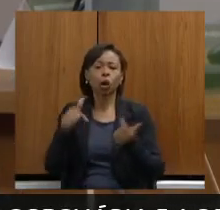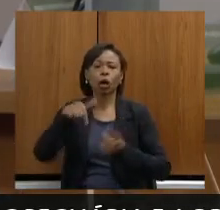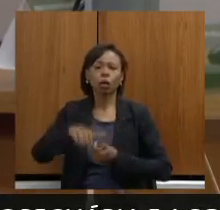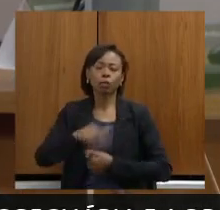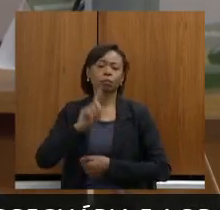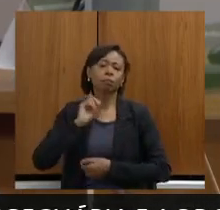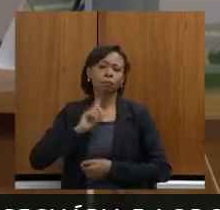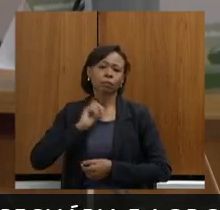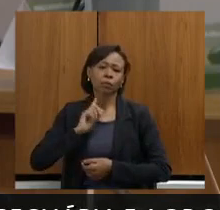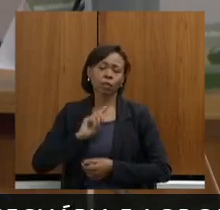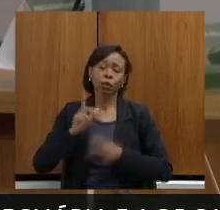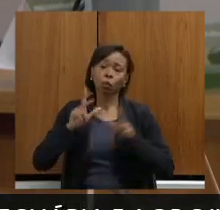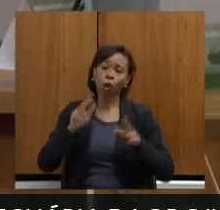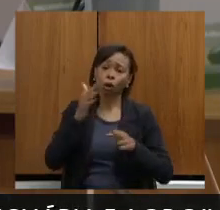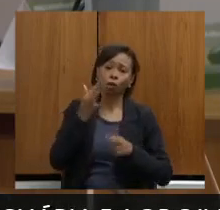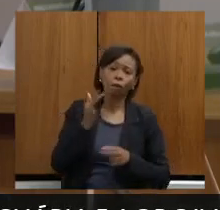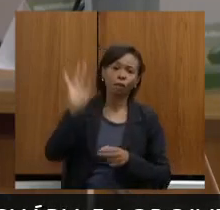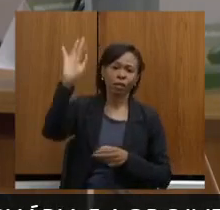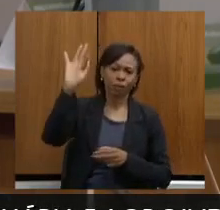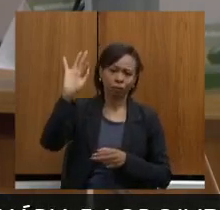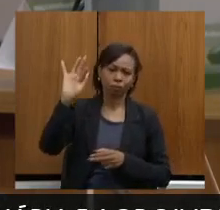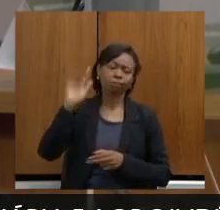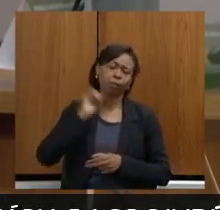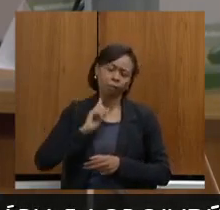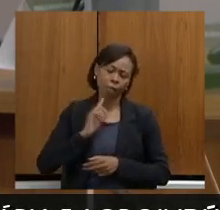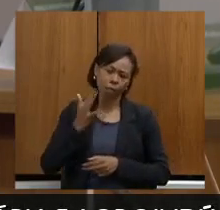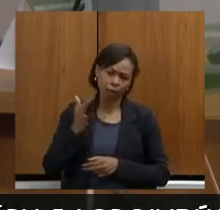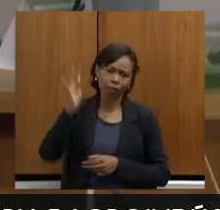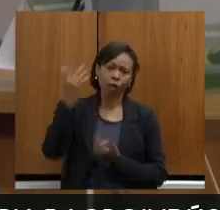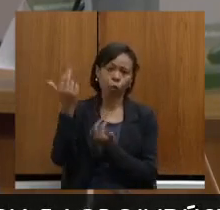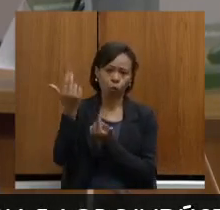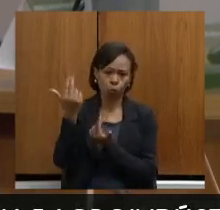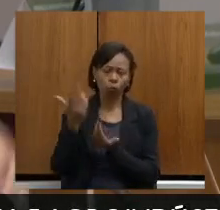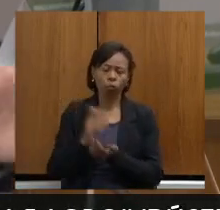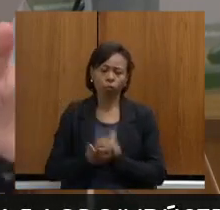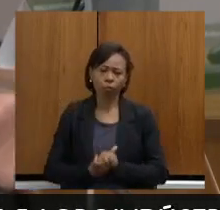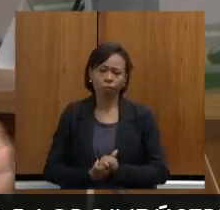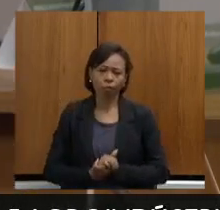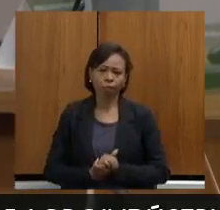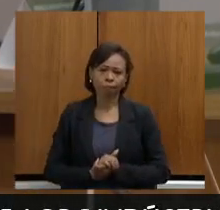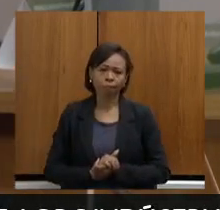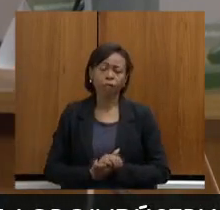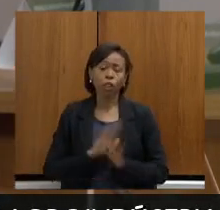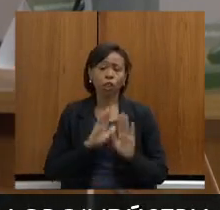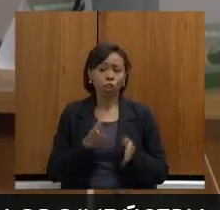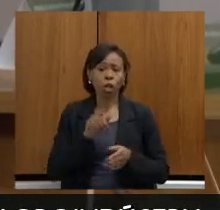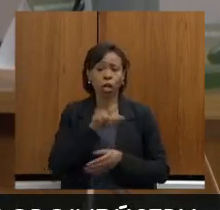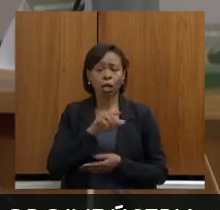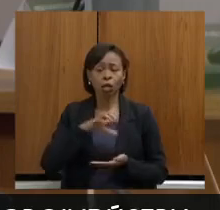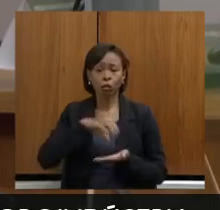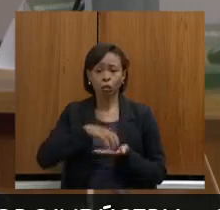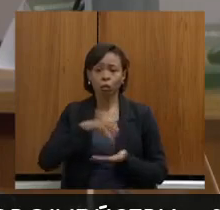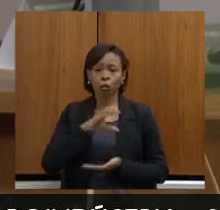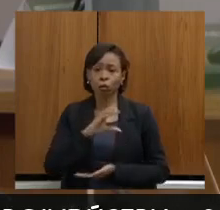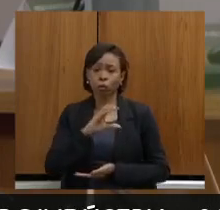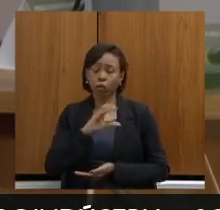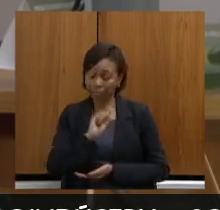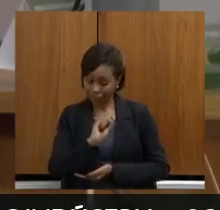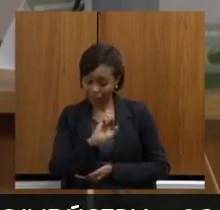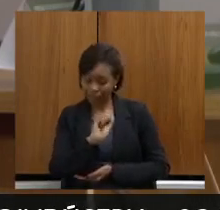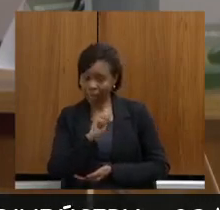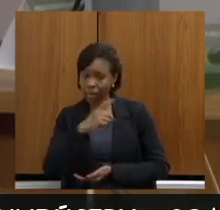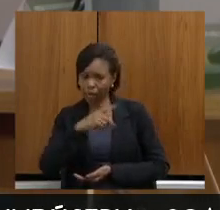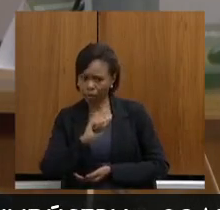comparado com que exerce no âmbito Federal então eu já tive algumas sinalizações lá da seapa mas eu gostaria